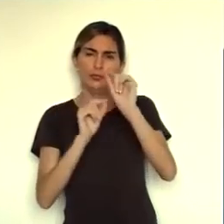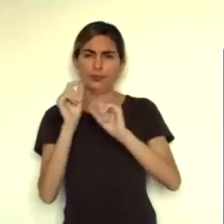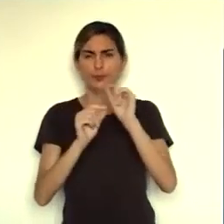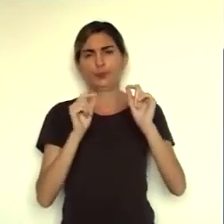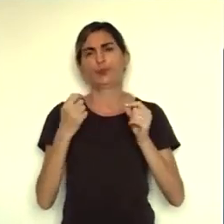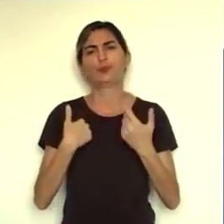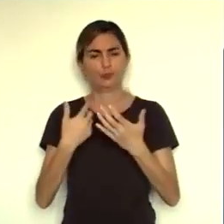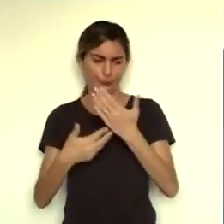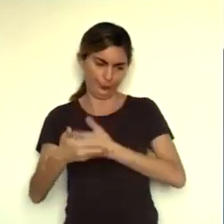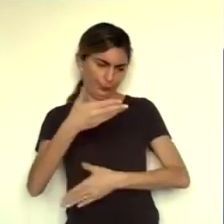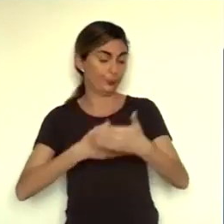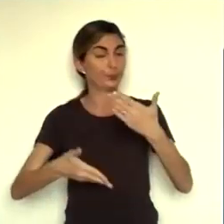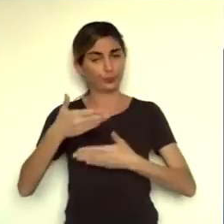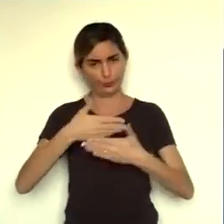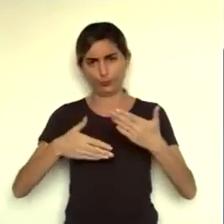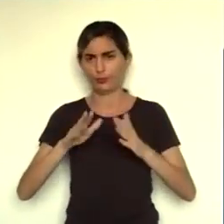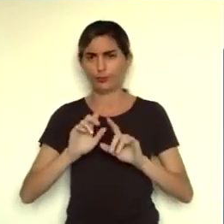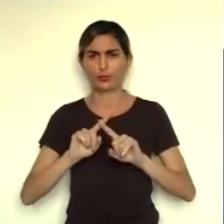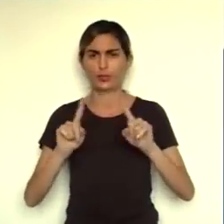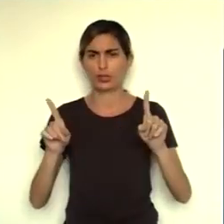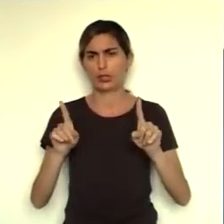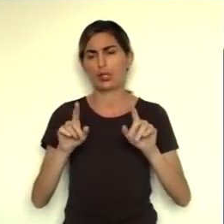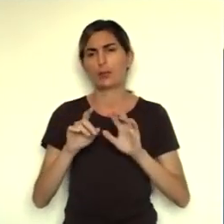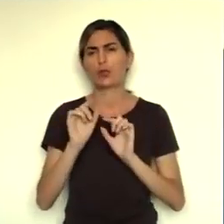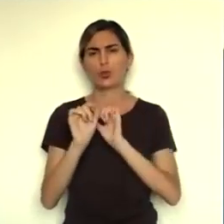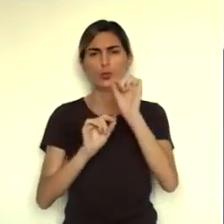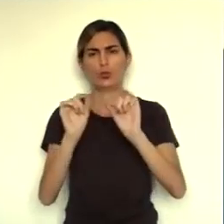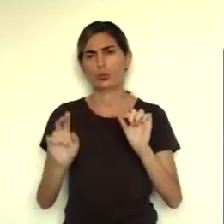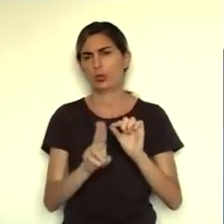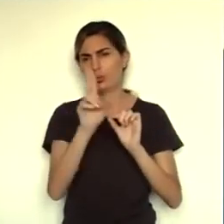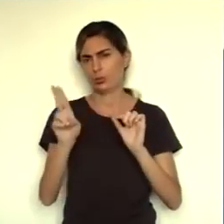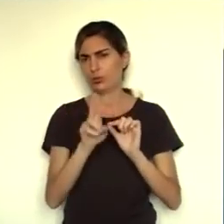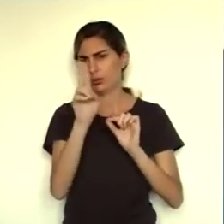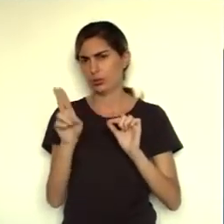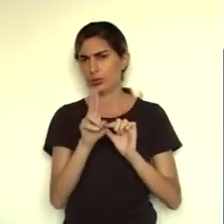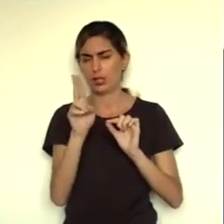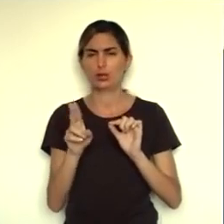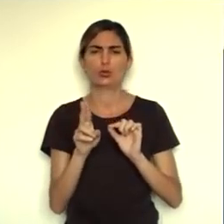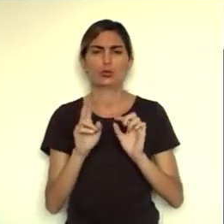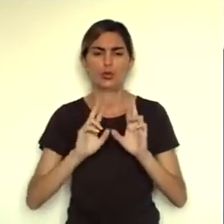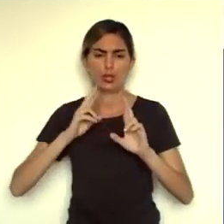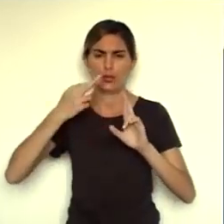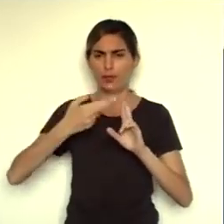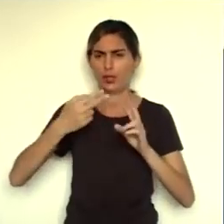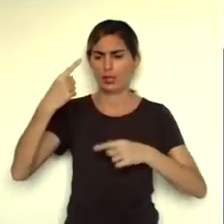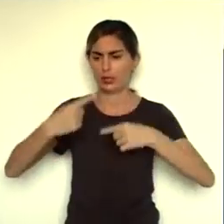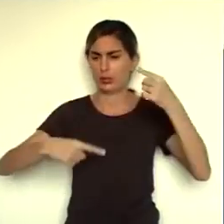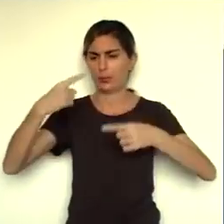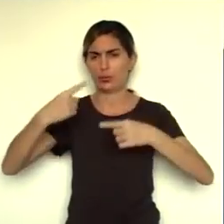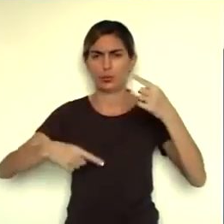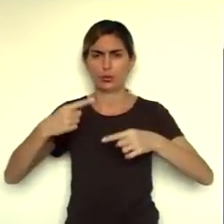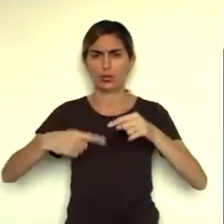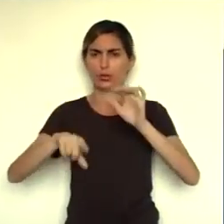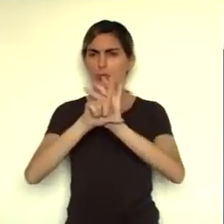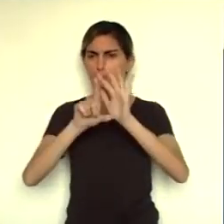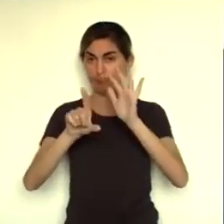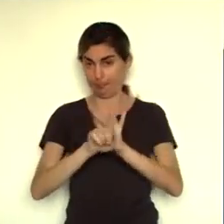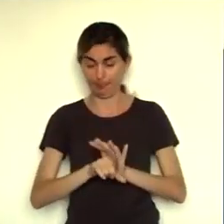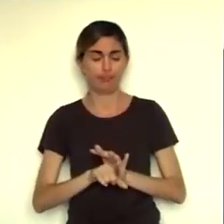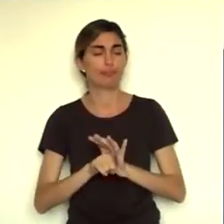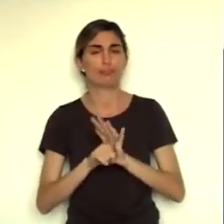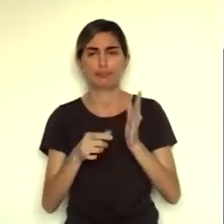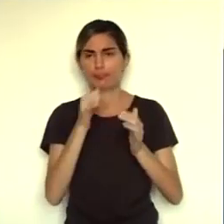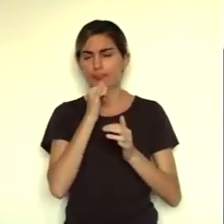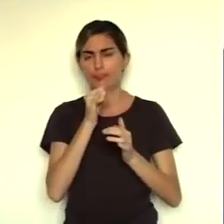consideração essas relações. No entanto, o termo ainda é utilizado e no que se refere à política ou